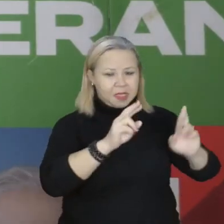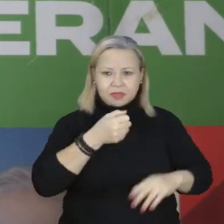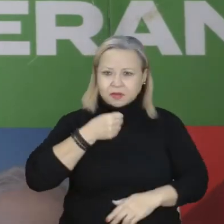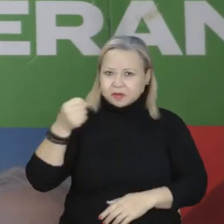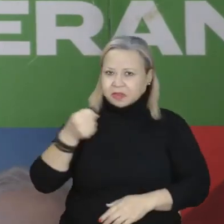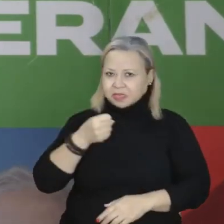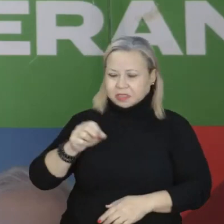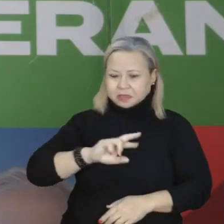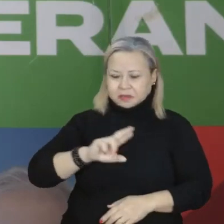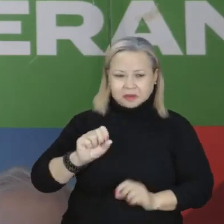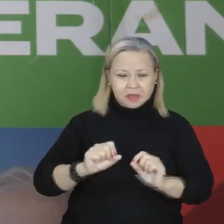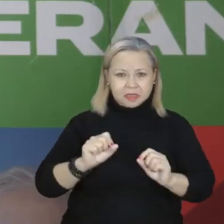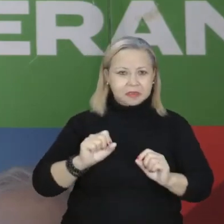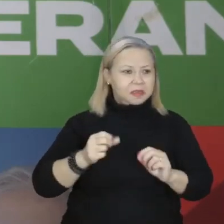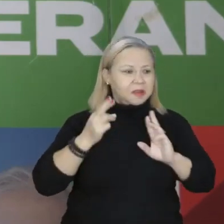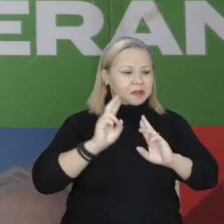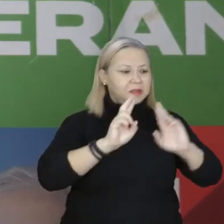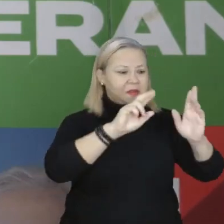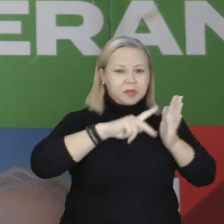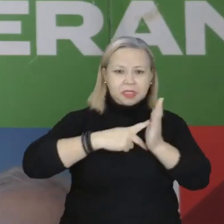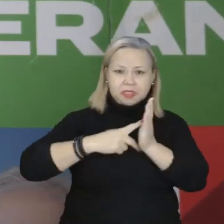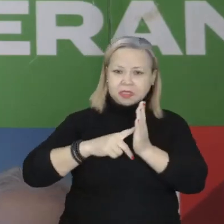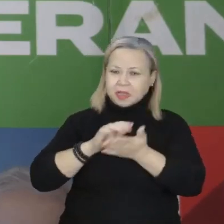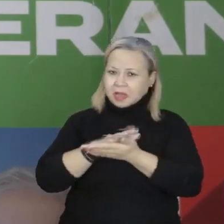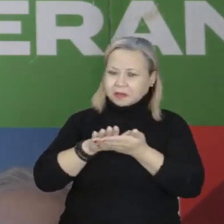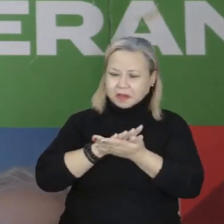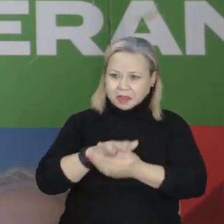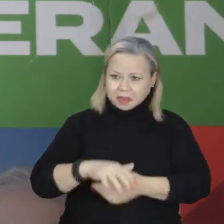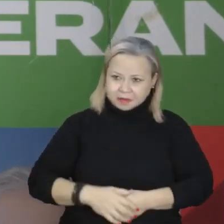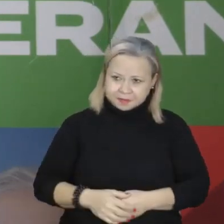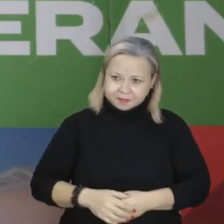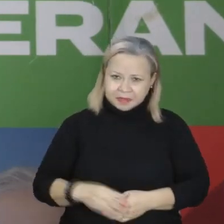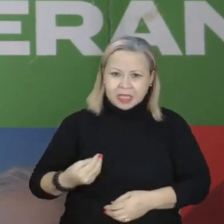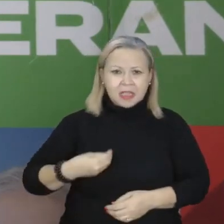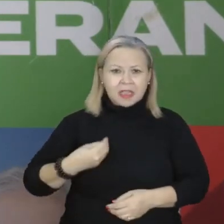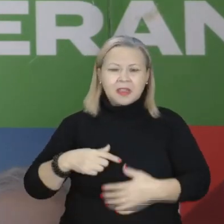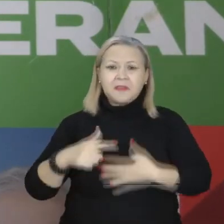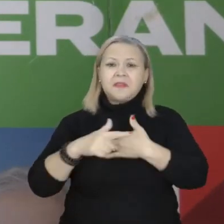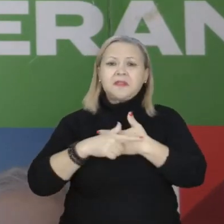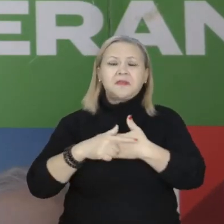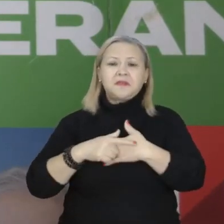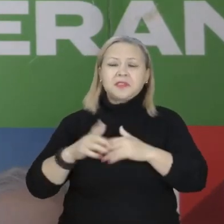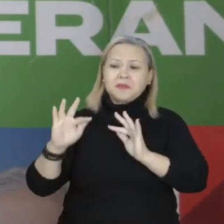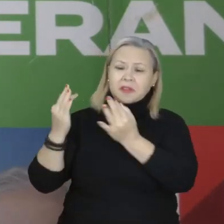não respeita sindicato, não respeita ninguém. Na verdade, ele vive em função da família dele.